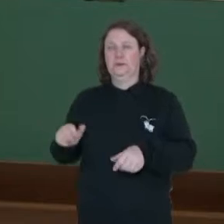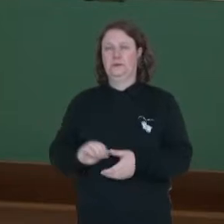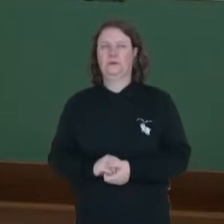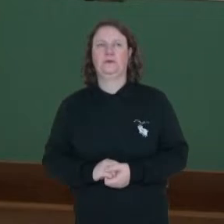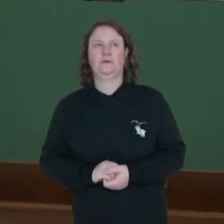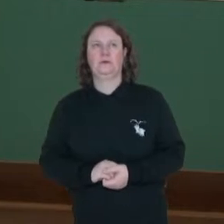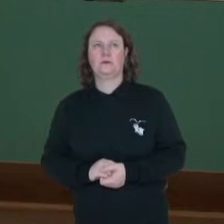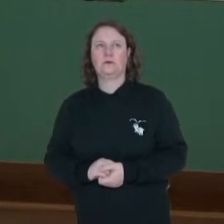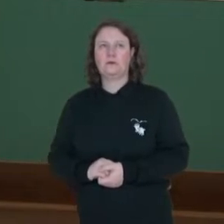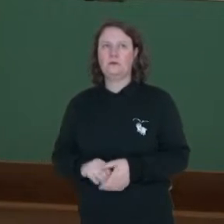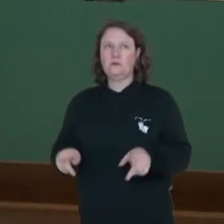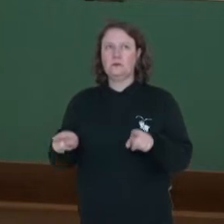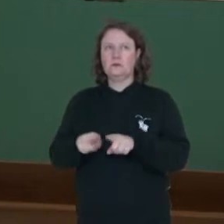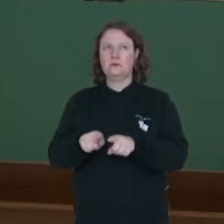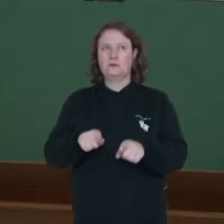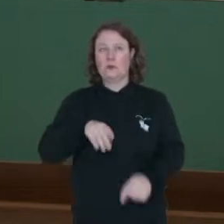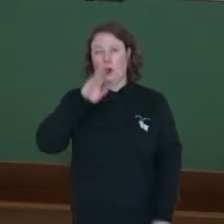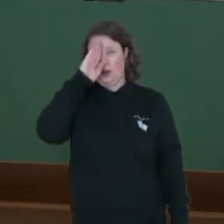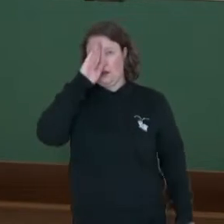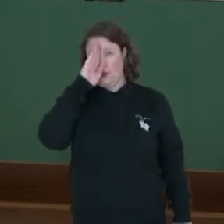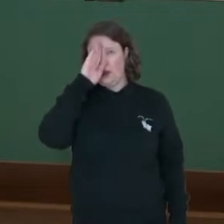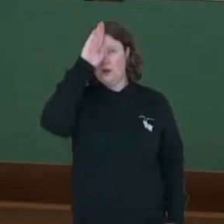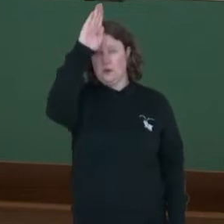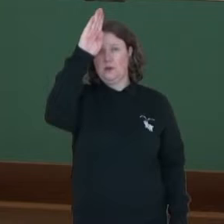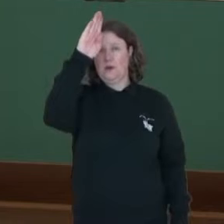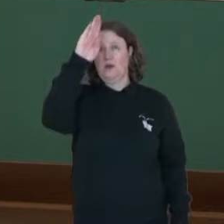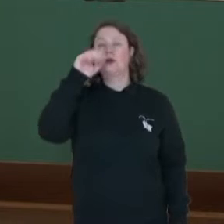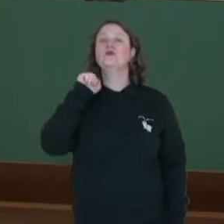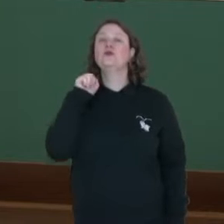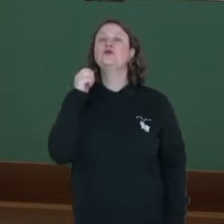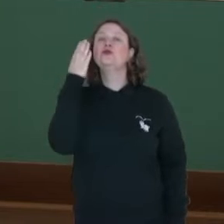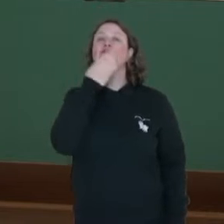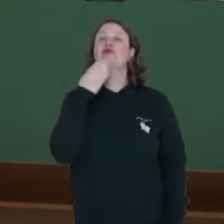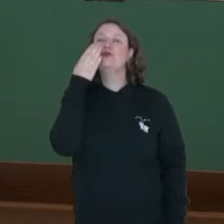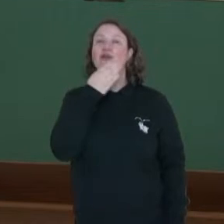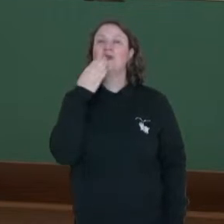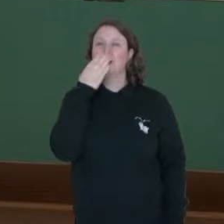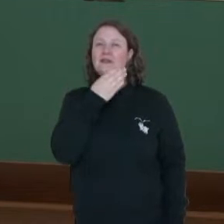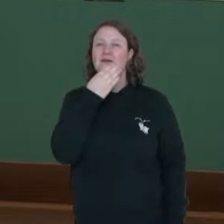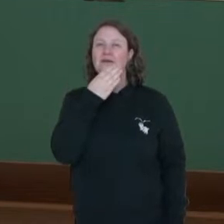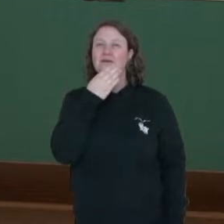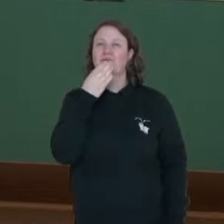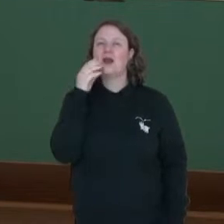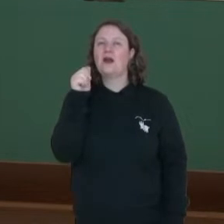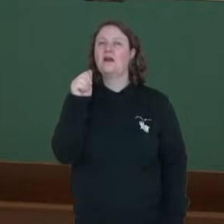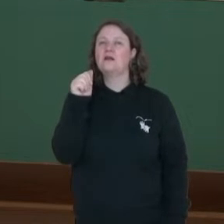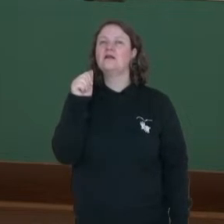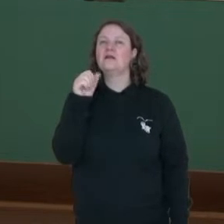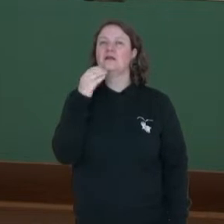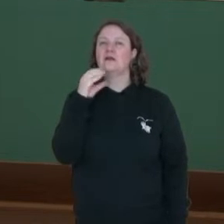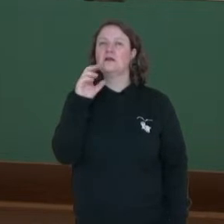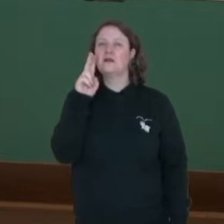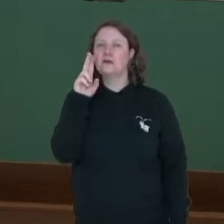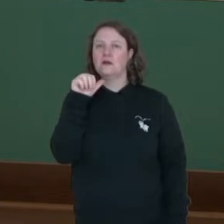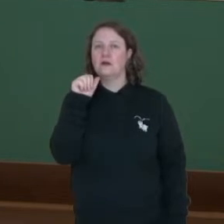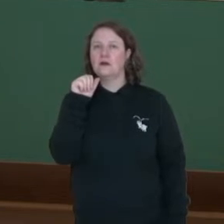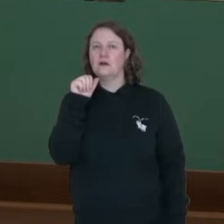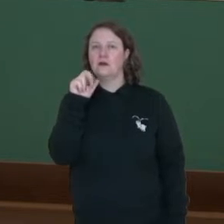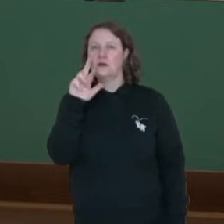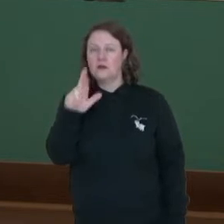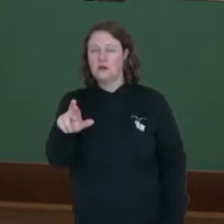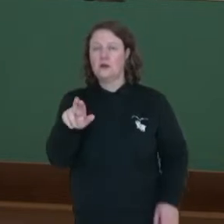período colonial, o principal produto de exportação foi a cana-de-açúcar, né? A importância do suco, do